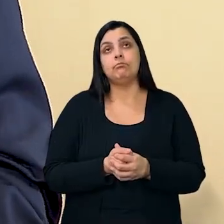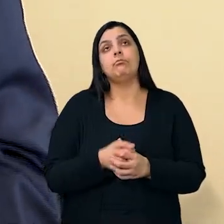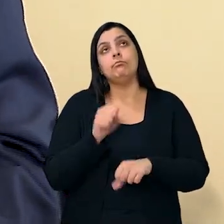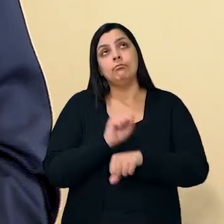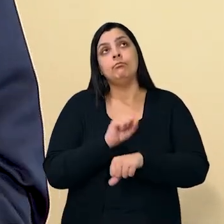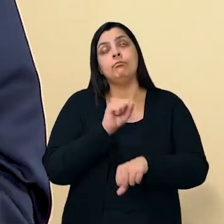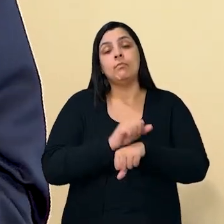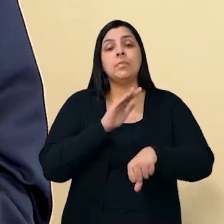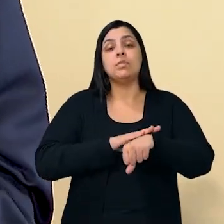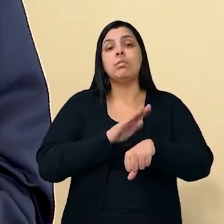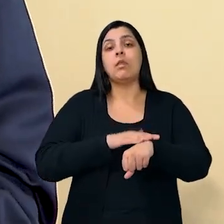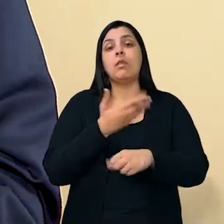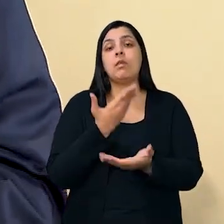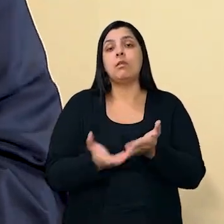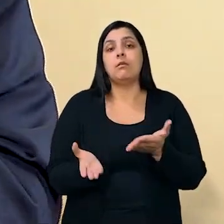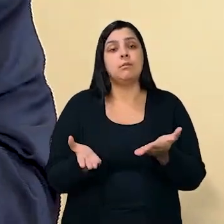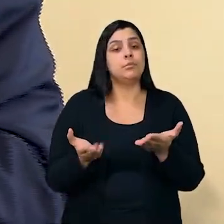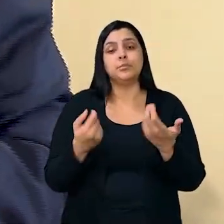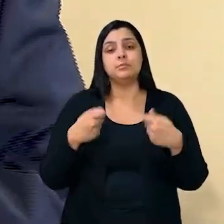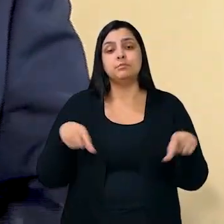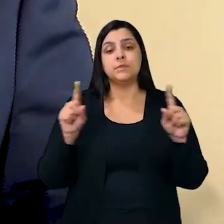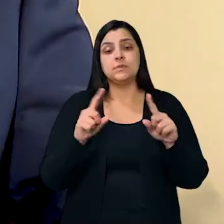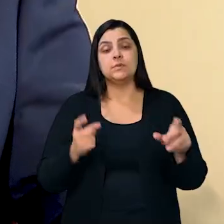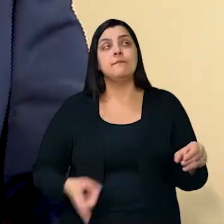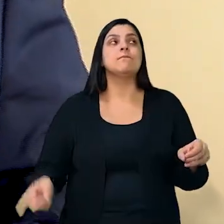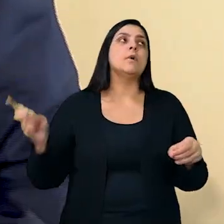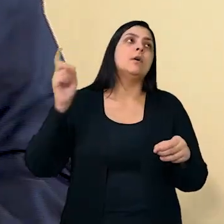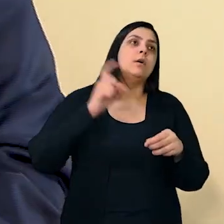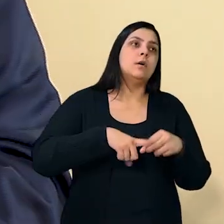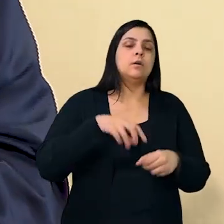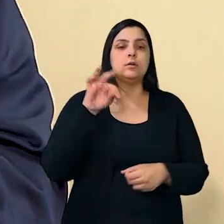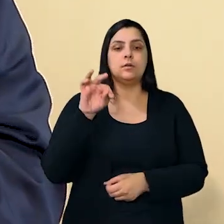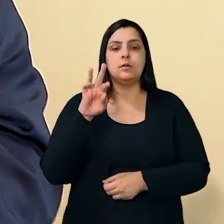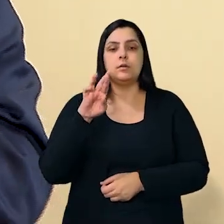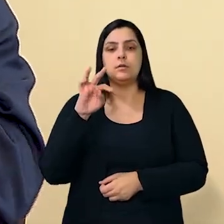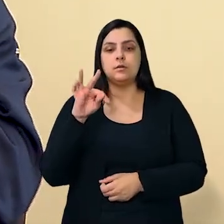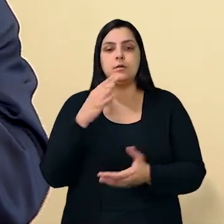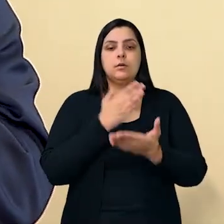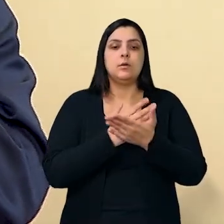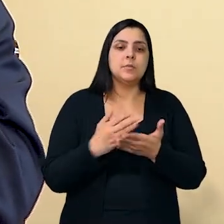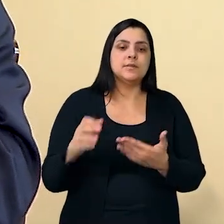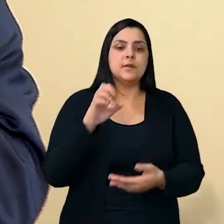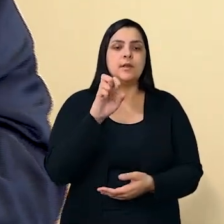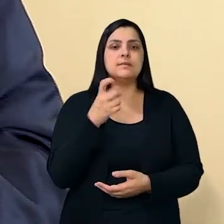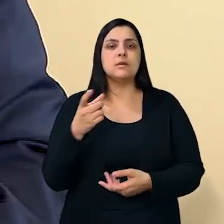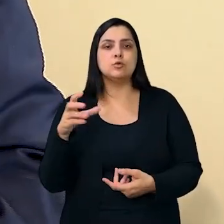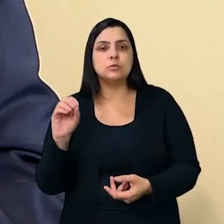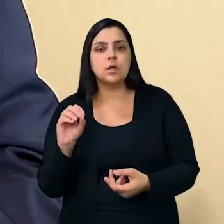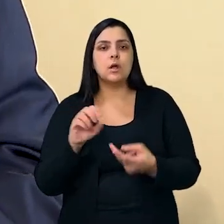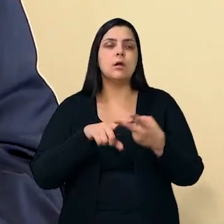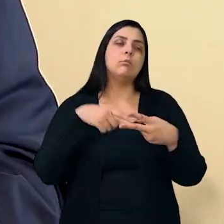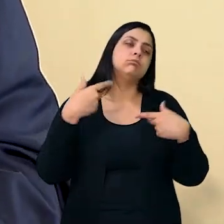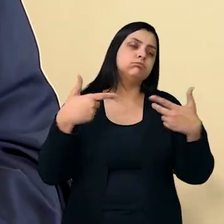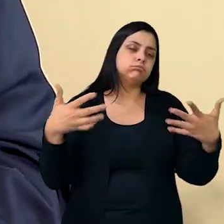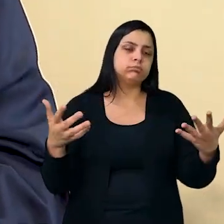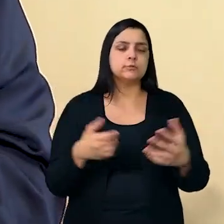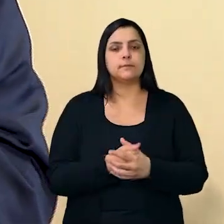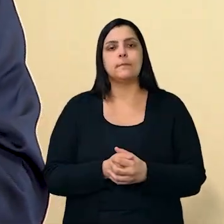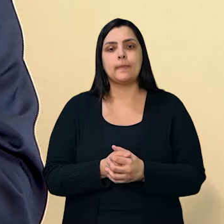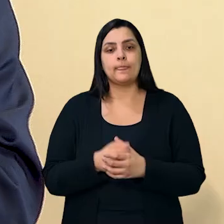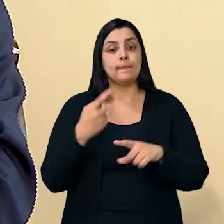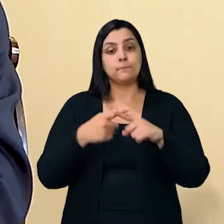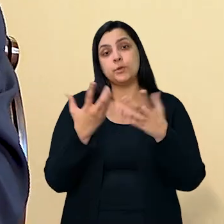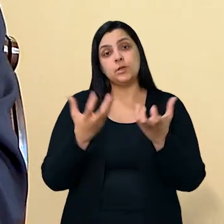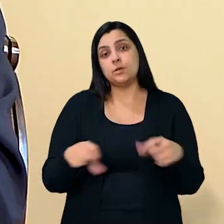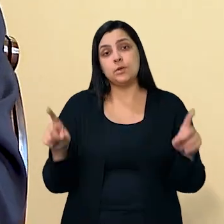tempo desnecessário para voltar para a origem, para iniciar as execuções, enfim,